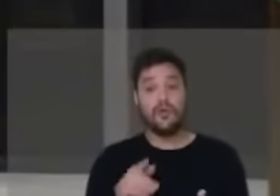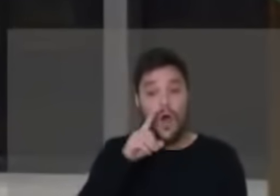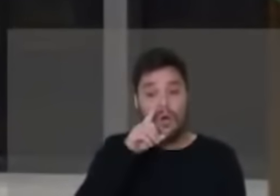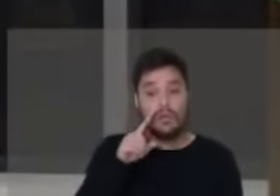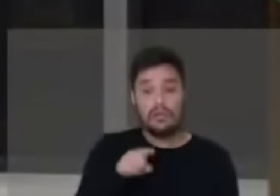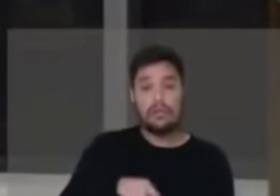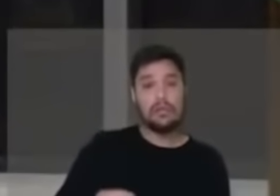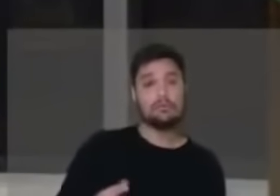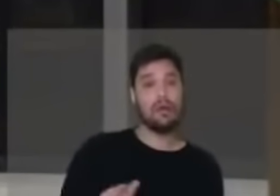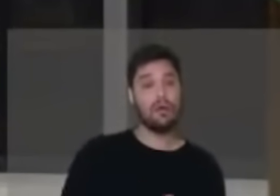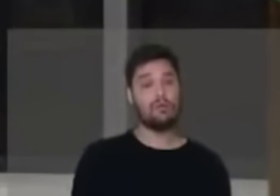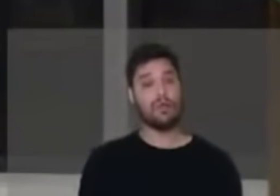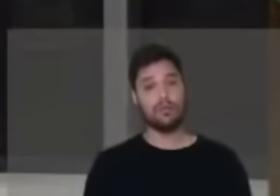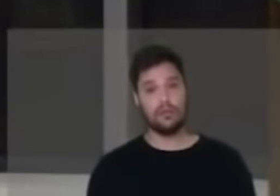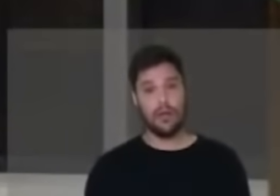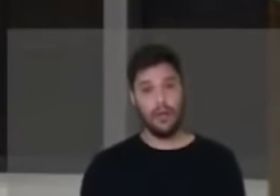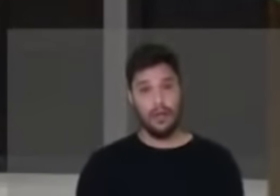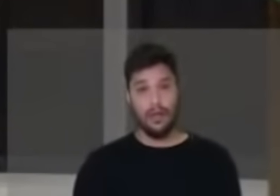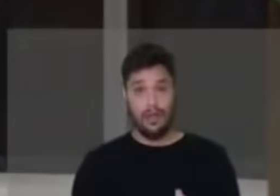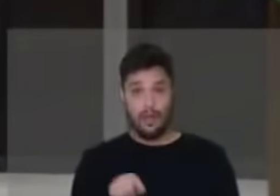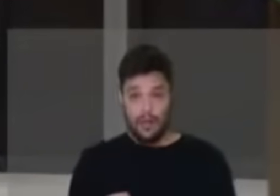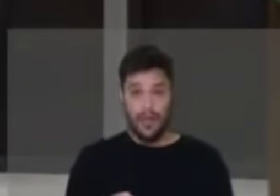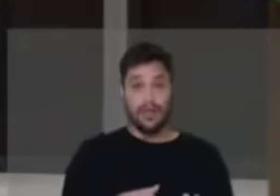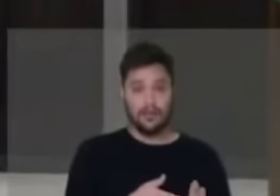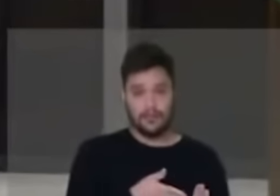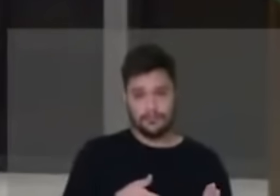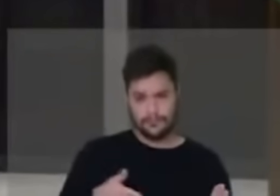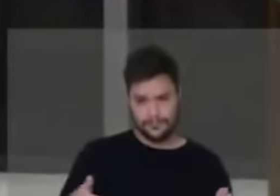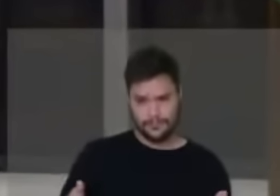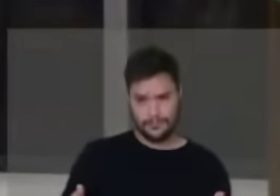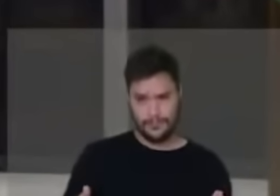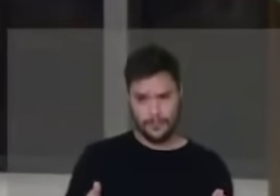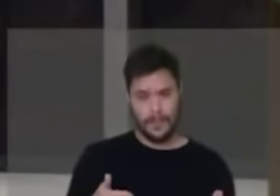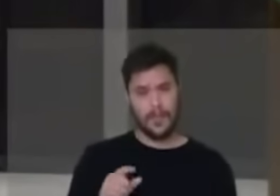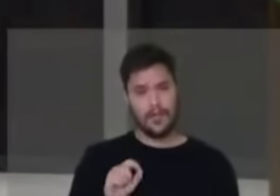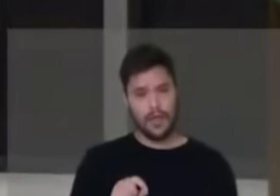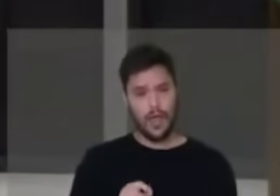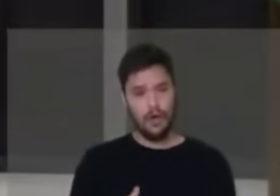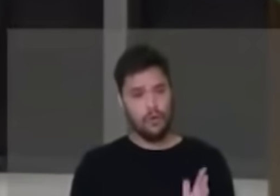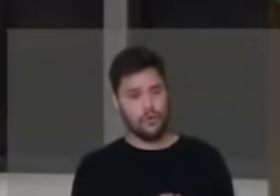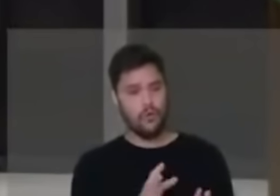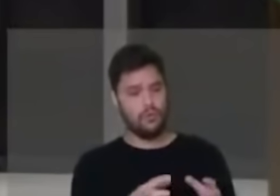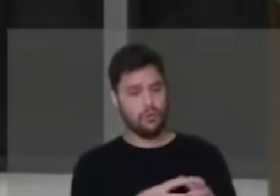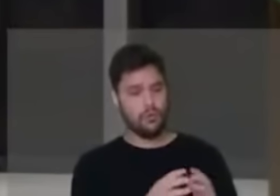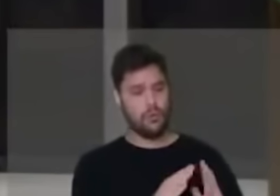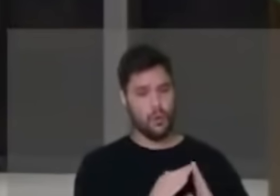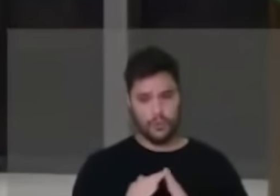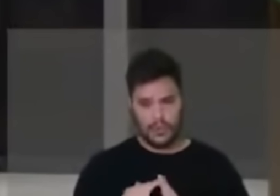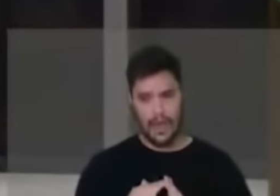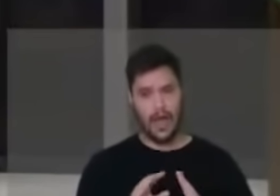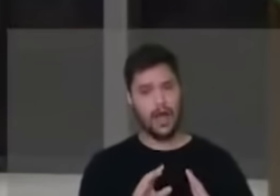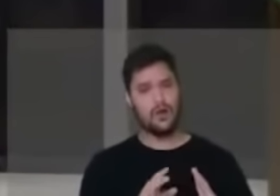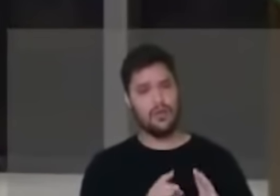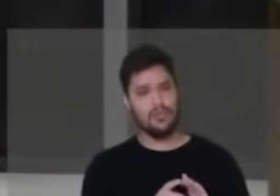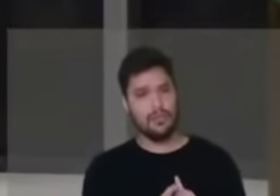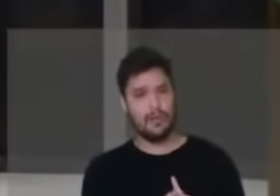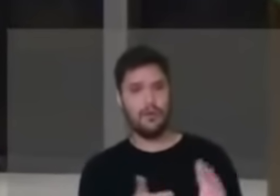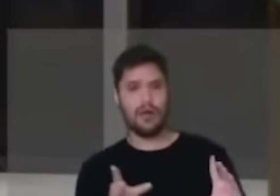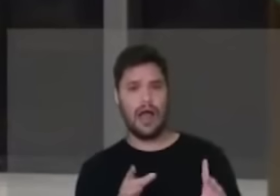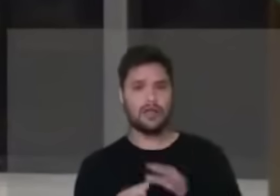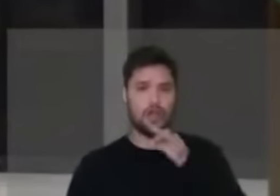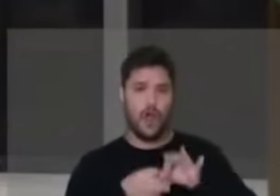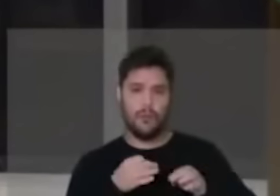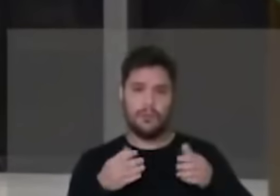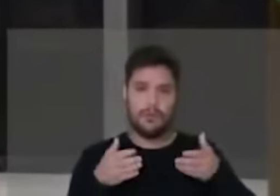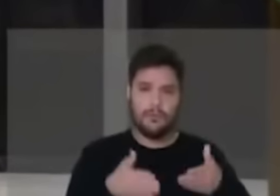riscos que elas sofrem. É este o processo, um processo de base comunitária, democrática, participativa,